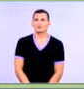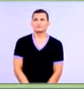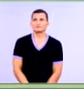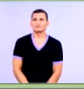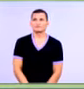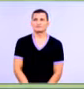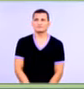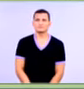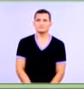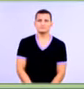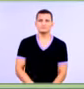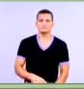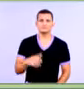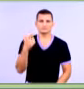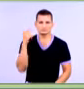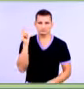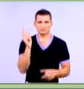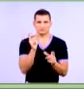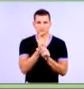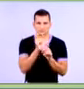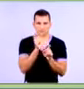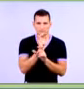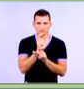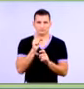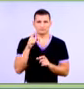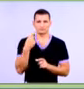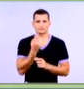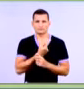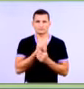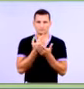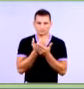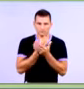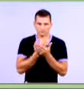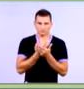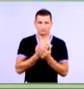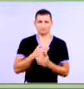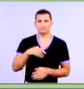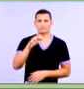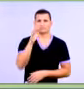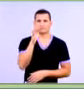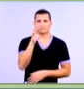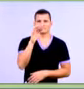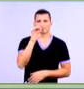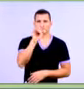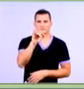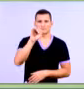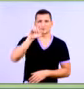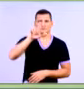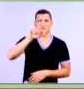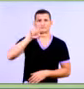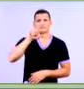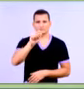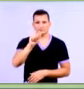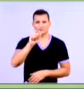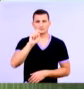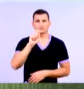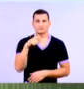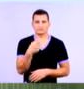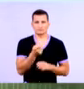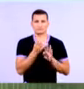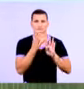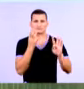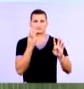Bom, outra estrutura que nós estudamos foi quem? A fila. Qual a regra da fila? Então,